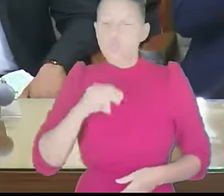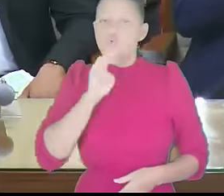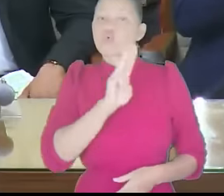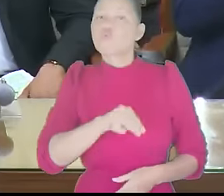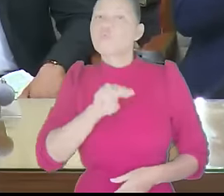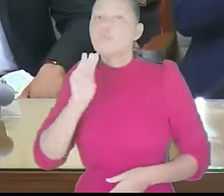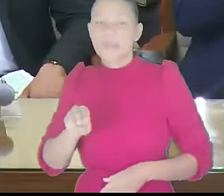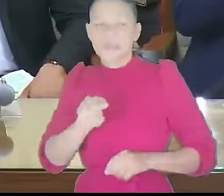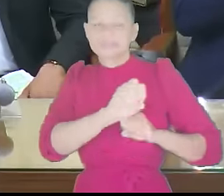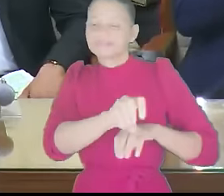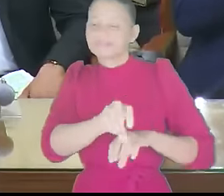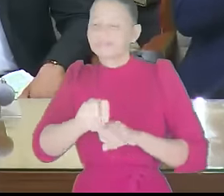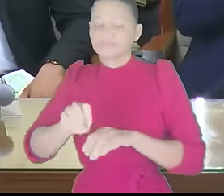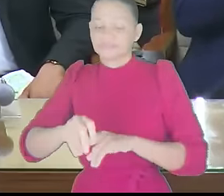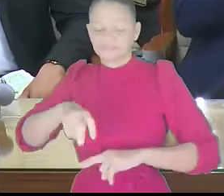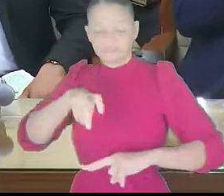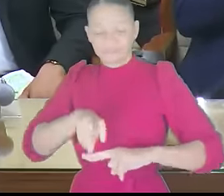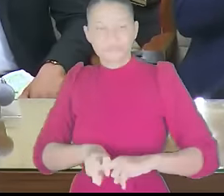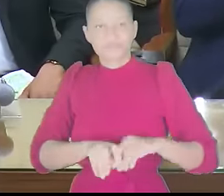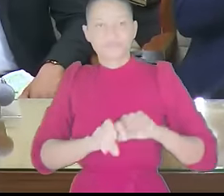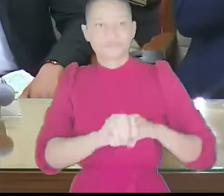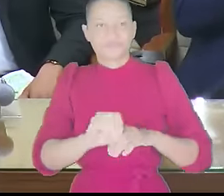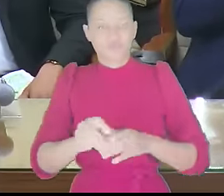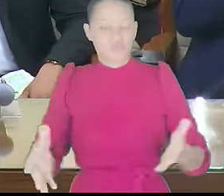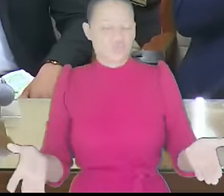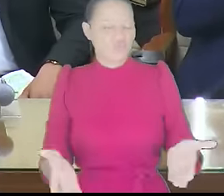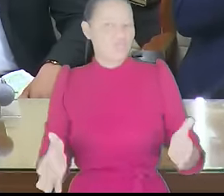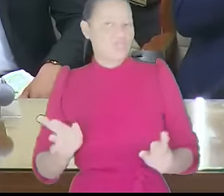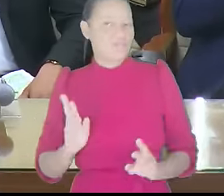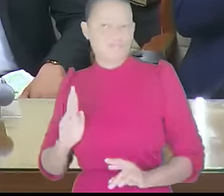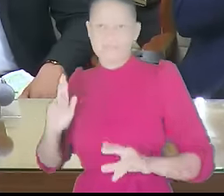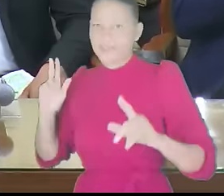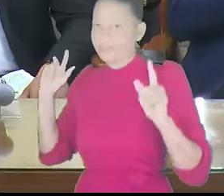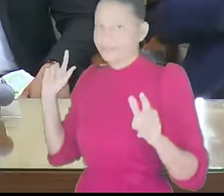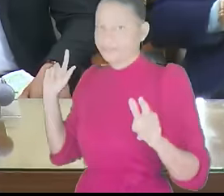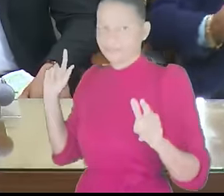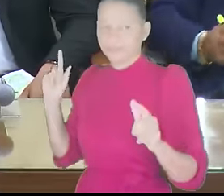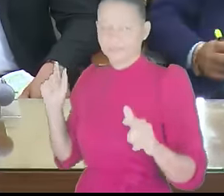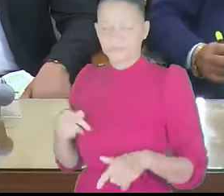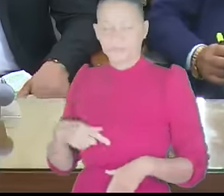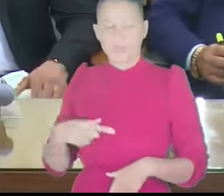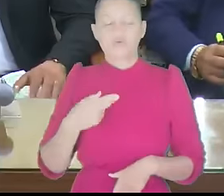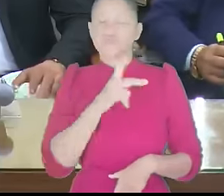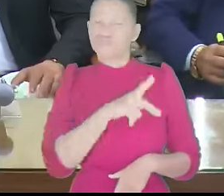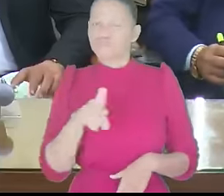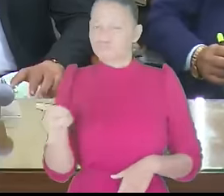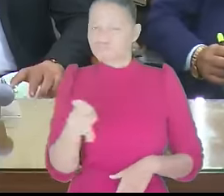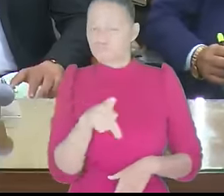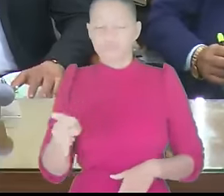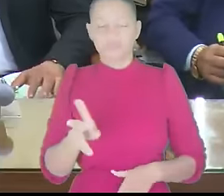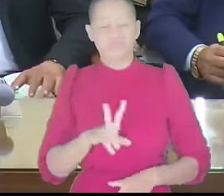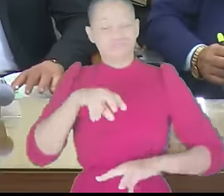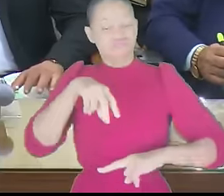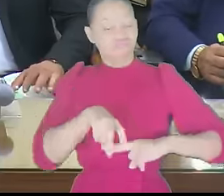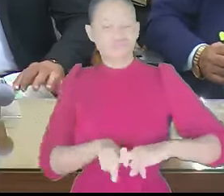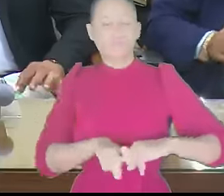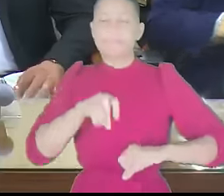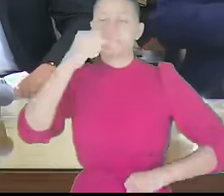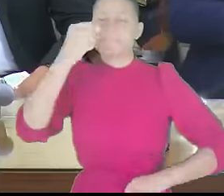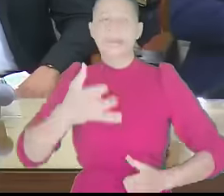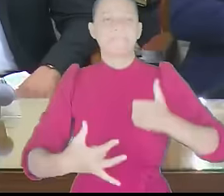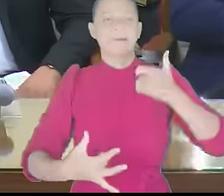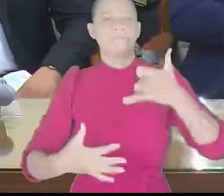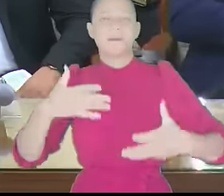ensinavam assentados, não é como hoje. Os mestres ensinavam assentados numa cadeira de